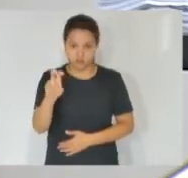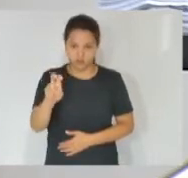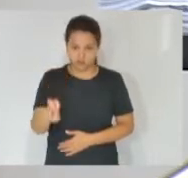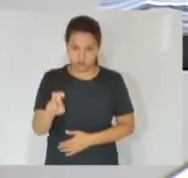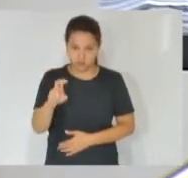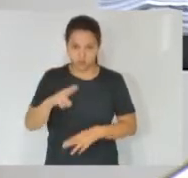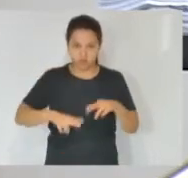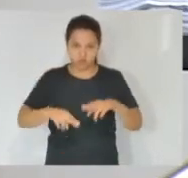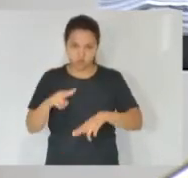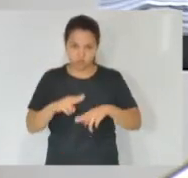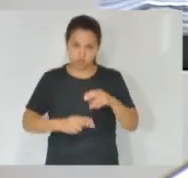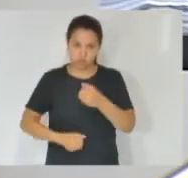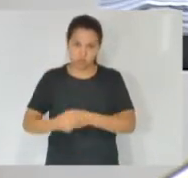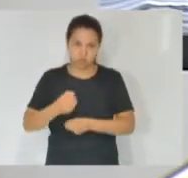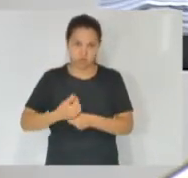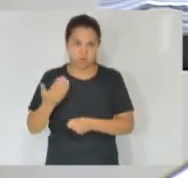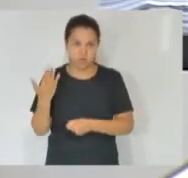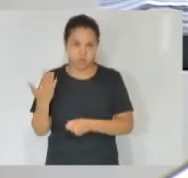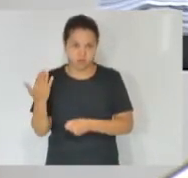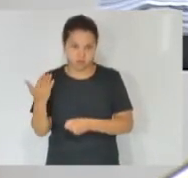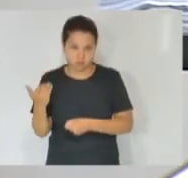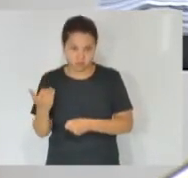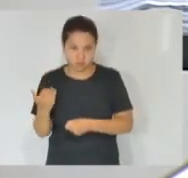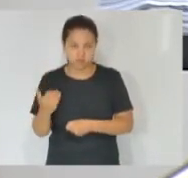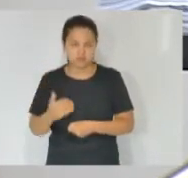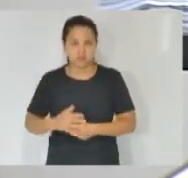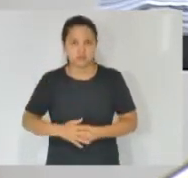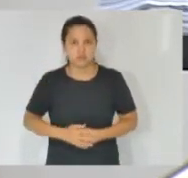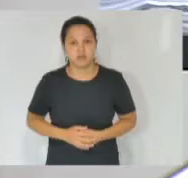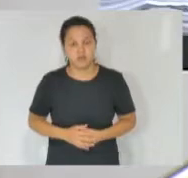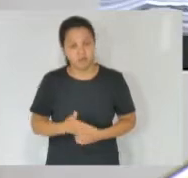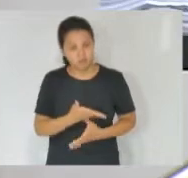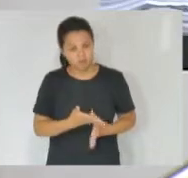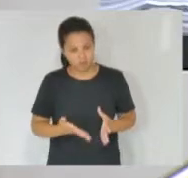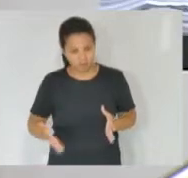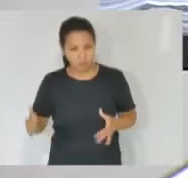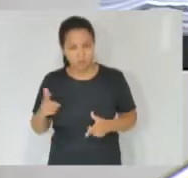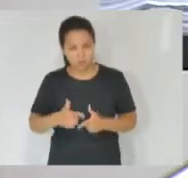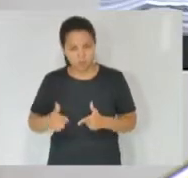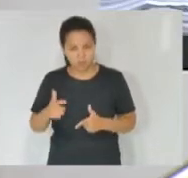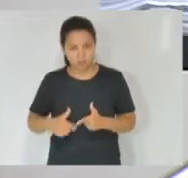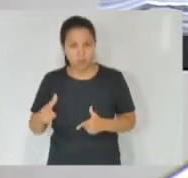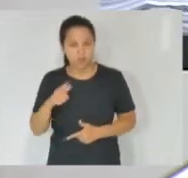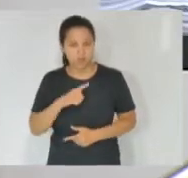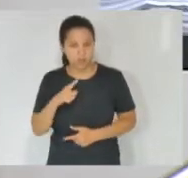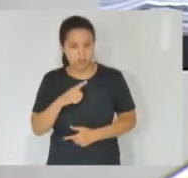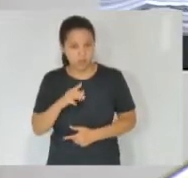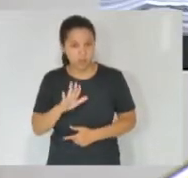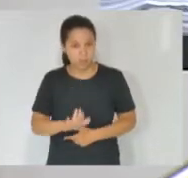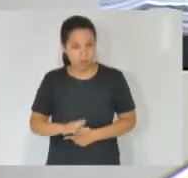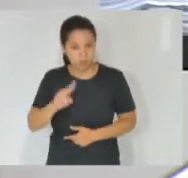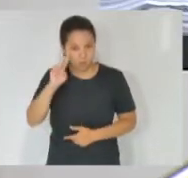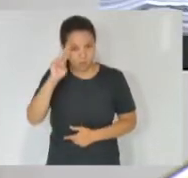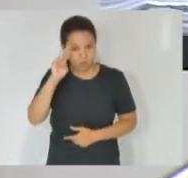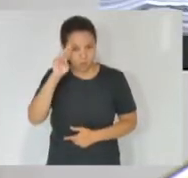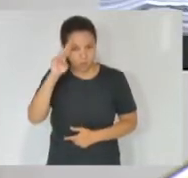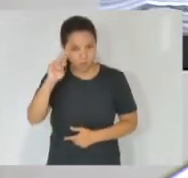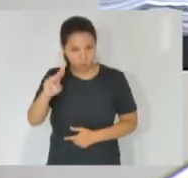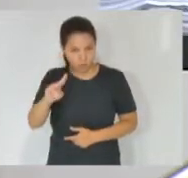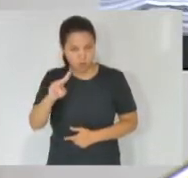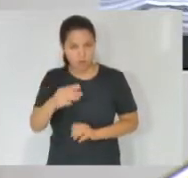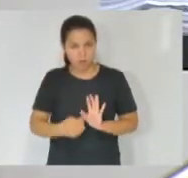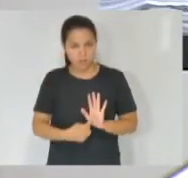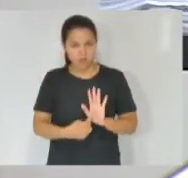com pompas, flashes e circunstâncias, o nosso governador do Estado apresentou aos catarinenses